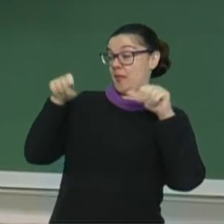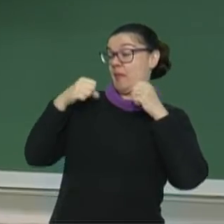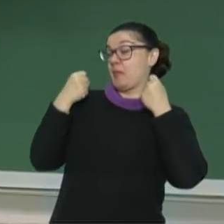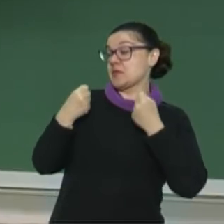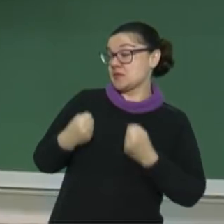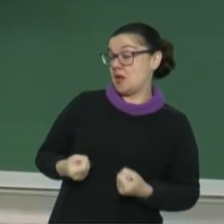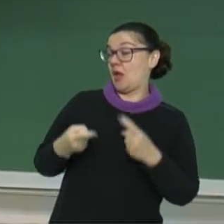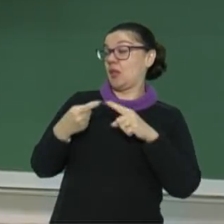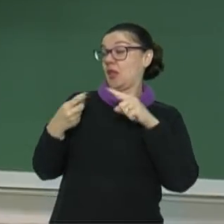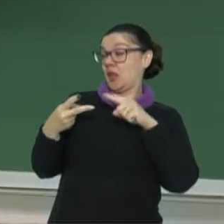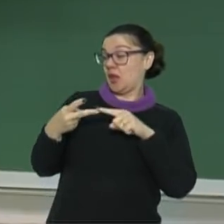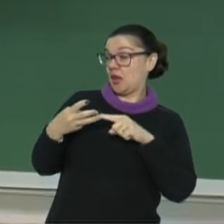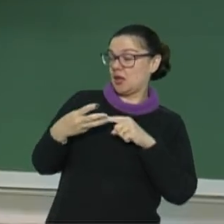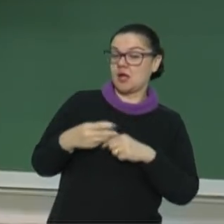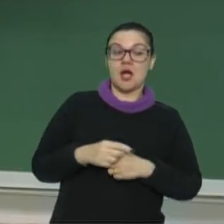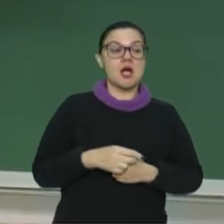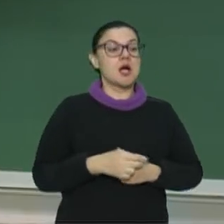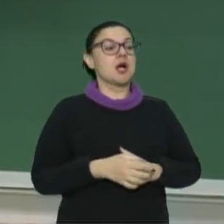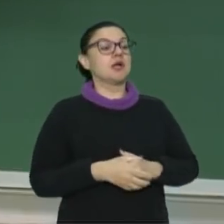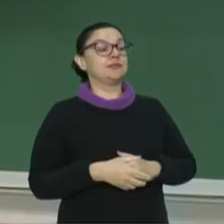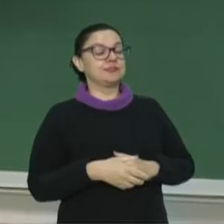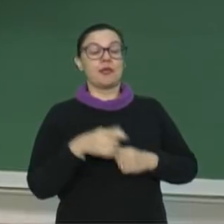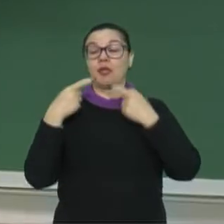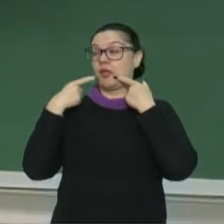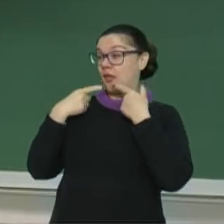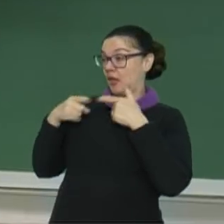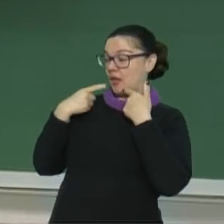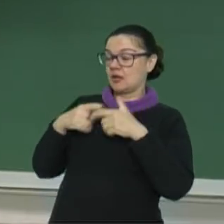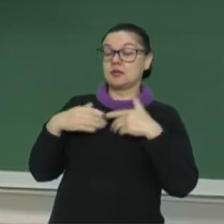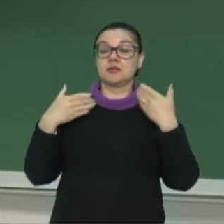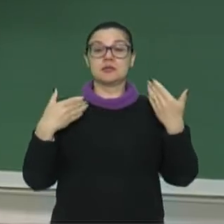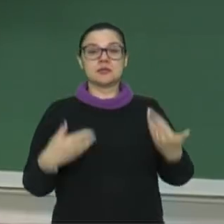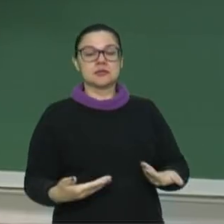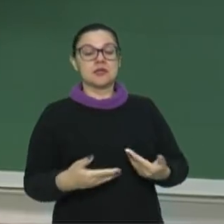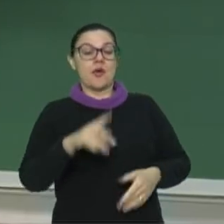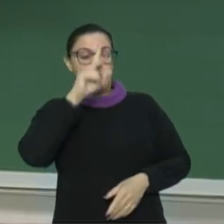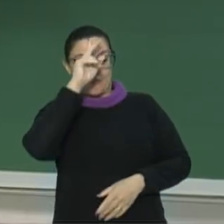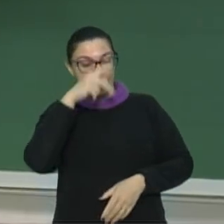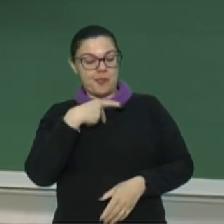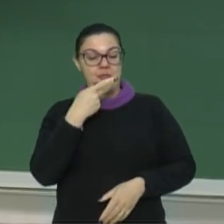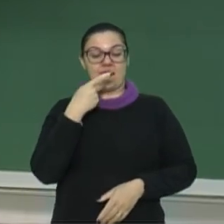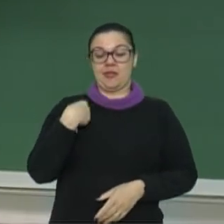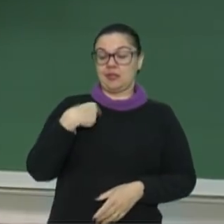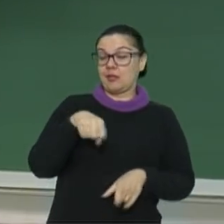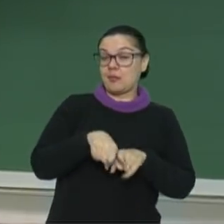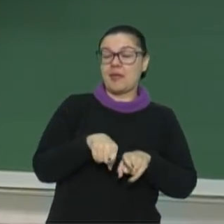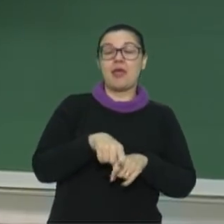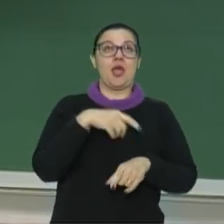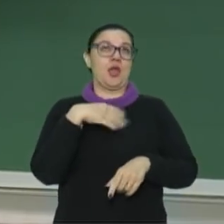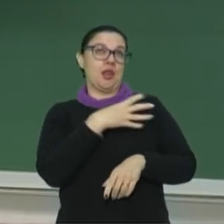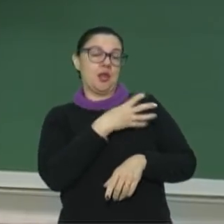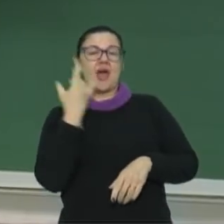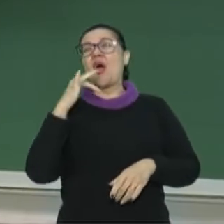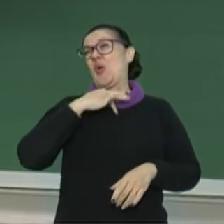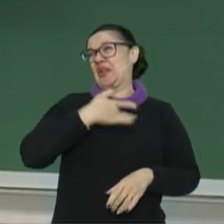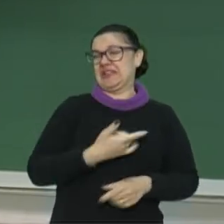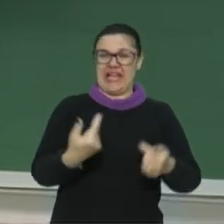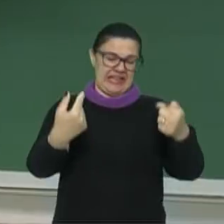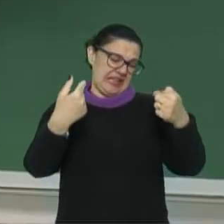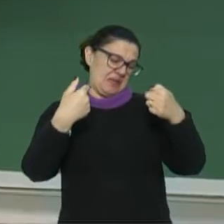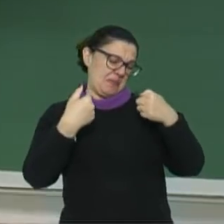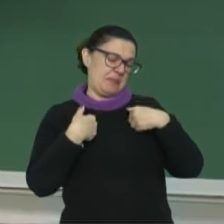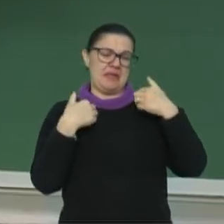muito maior. Então, é uma pessoa que reclama bastante, que é muito autocrítica, né? Então, nesse sentido, tem muita dó de si mesmo e